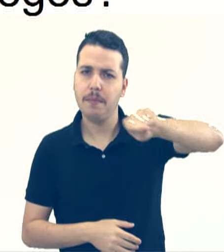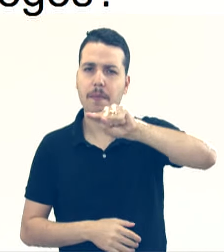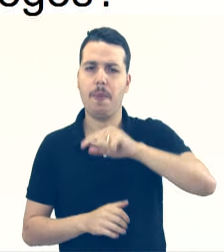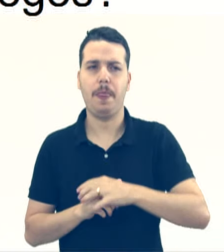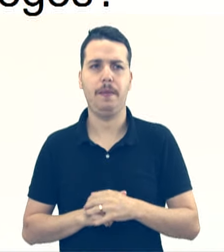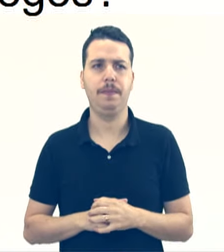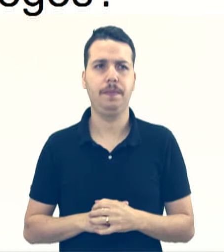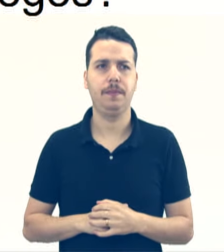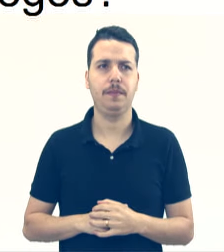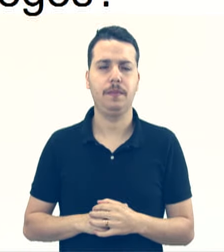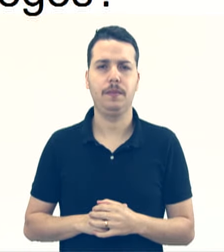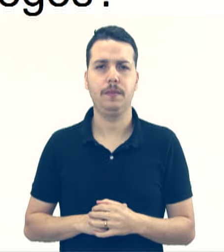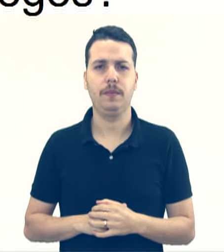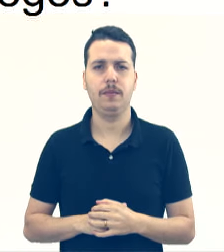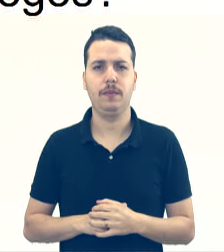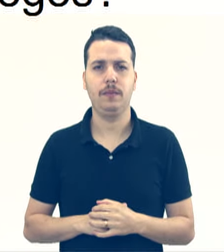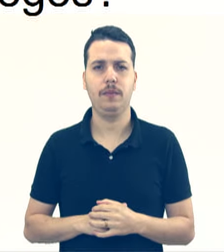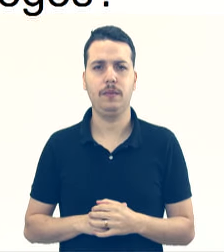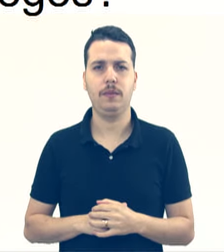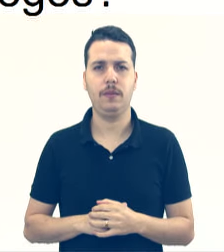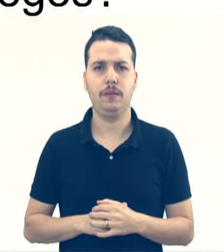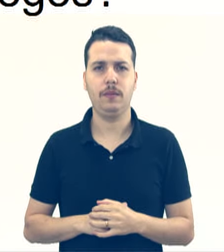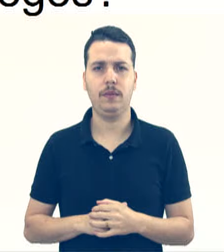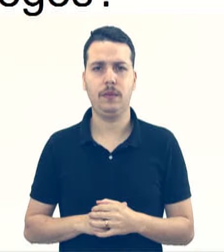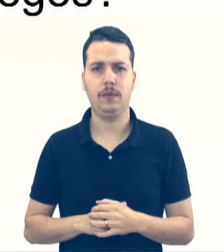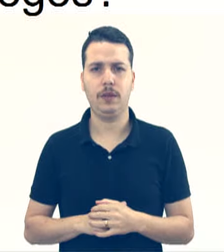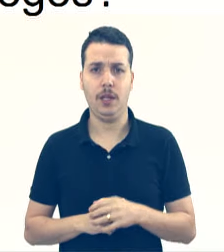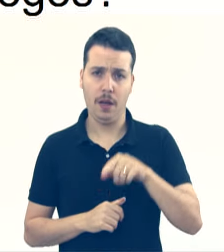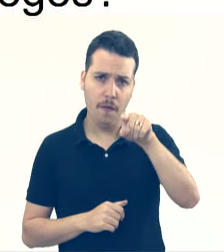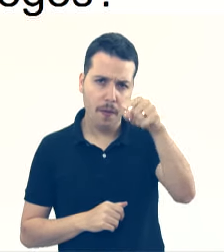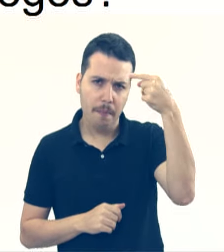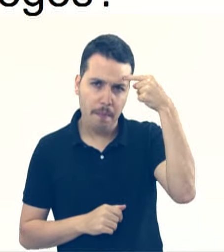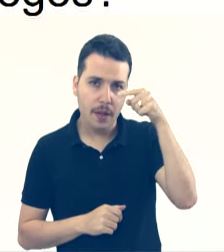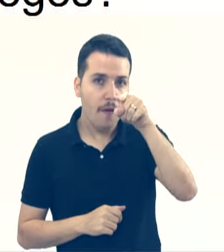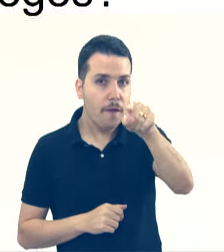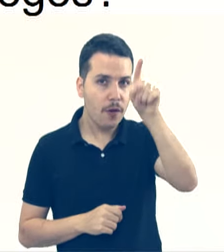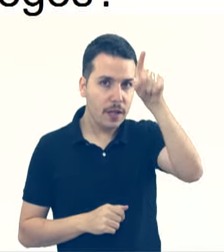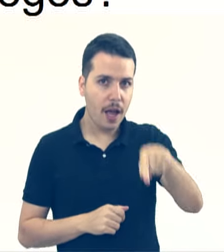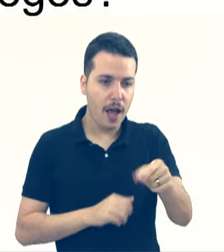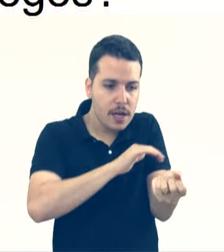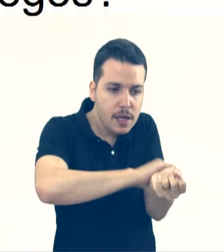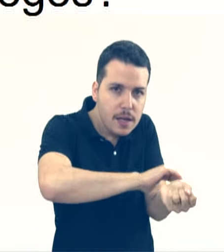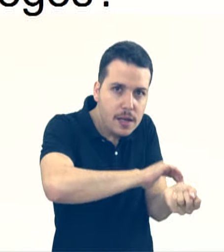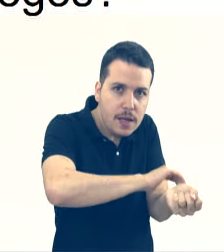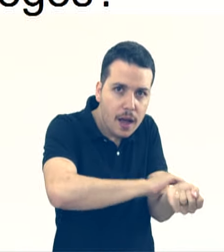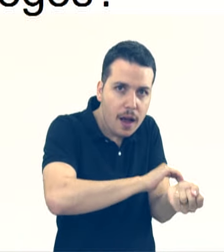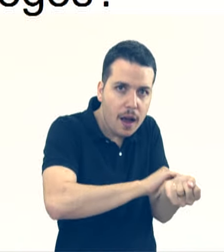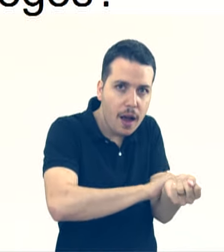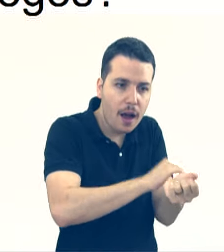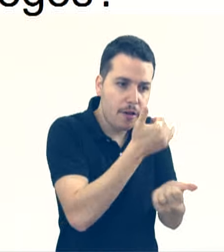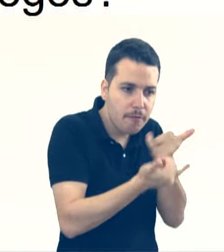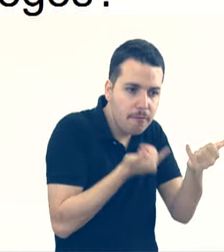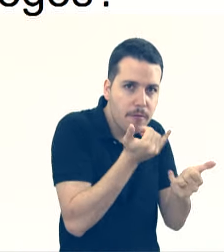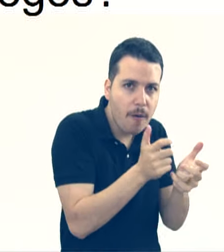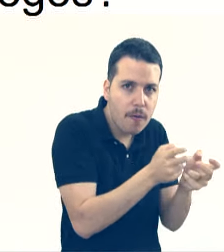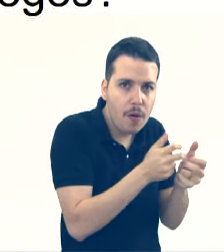você pensar. Te consideras um adicto, um viciado nos jogos, ou